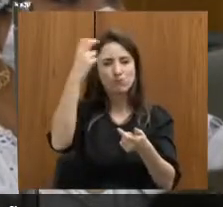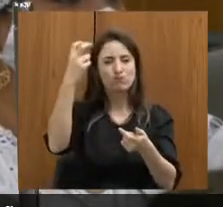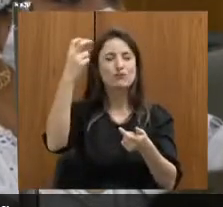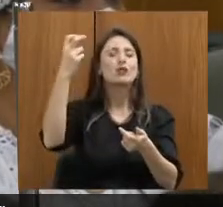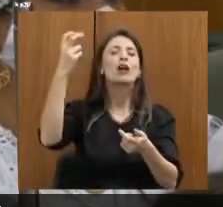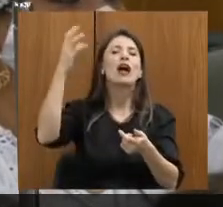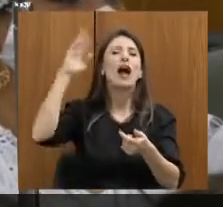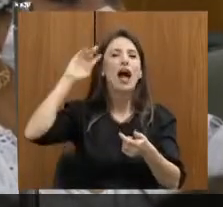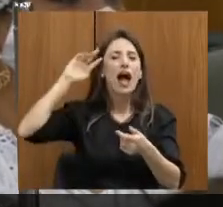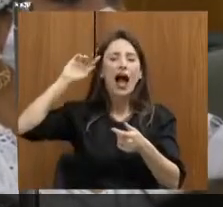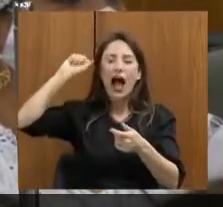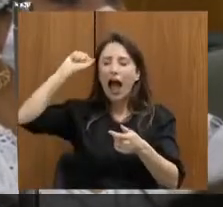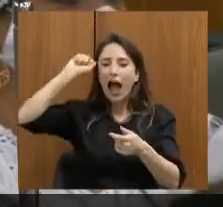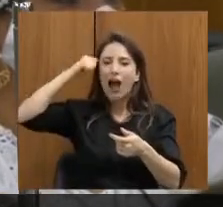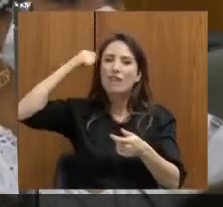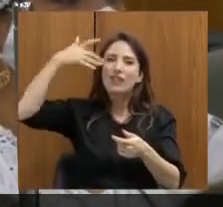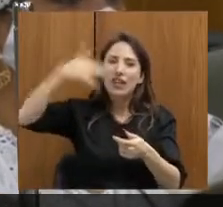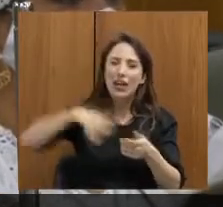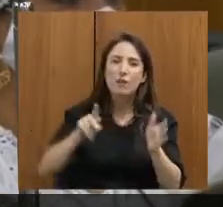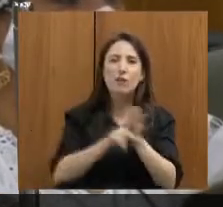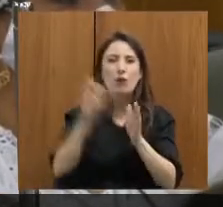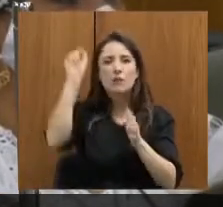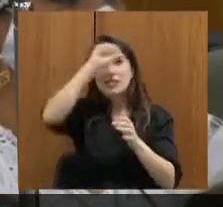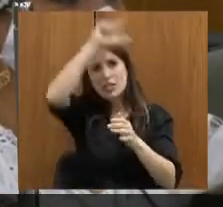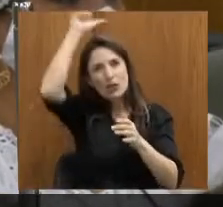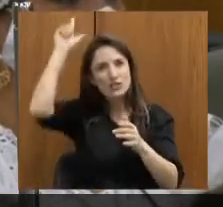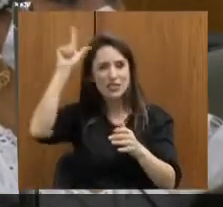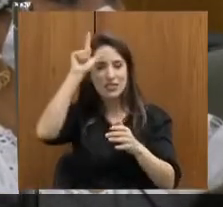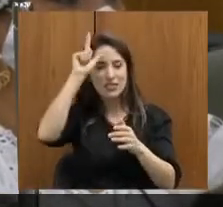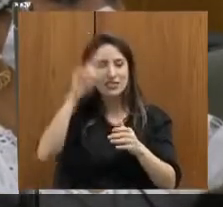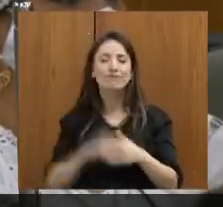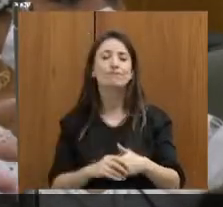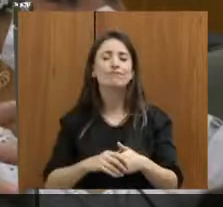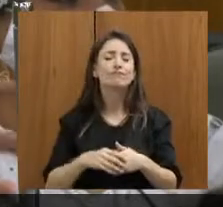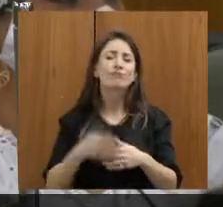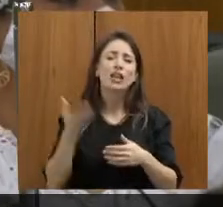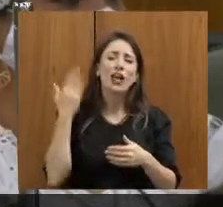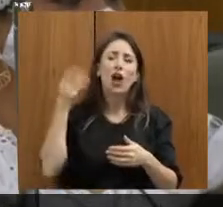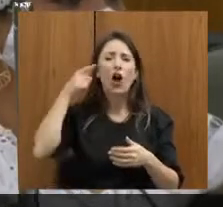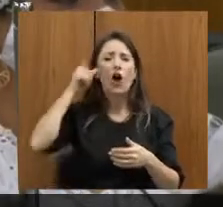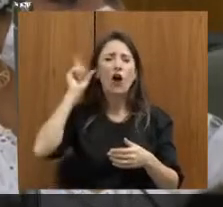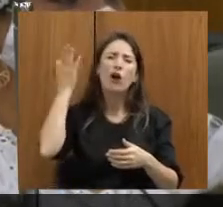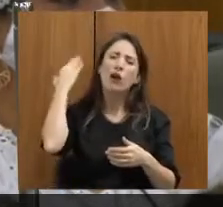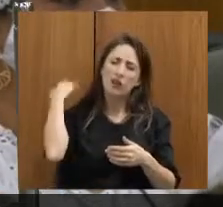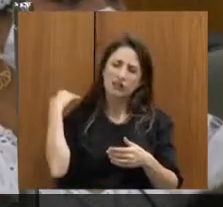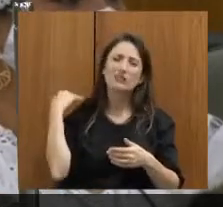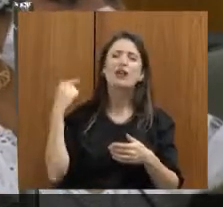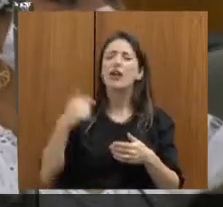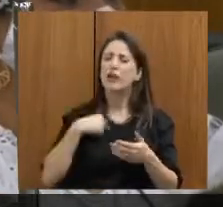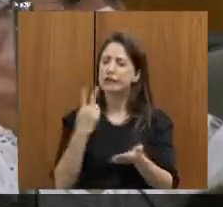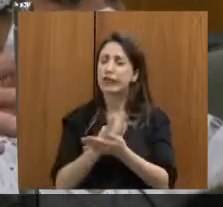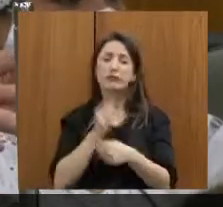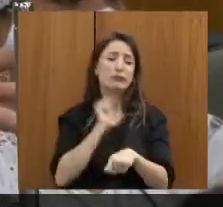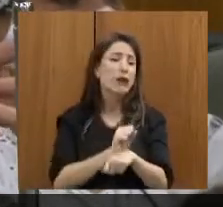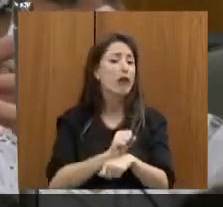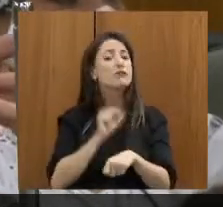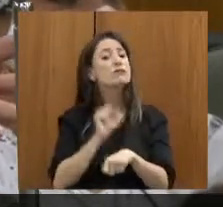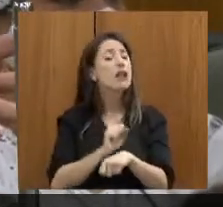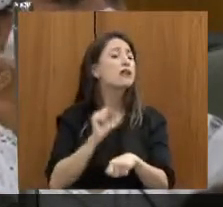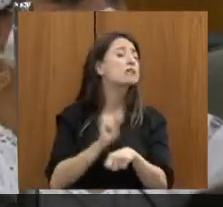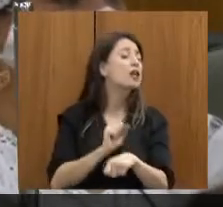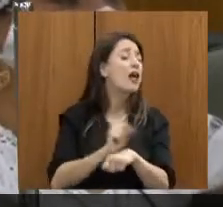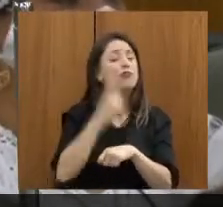assim até ontem eu esperava muito e não não se faz não fazia não fazia